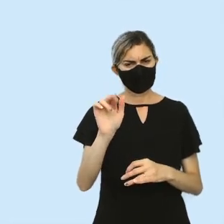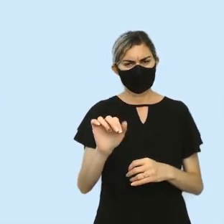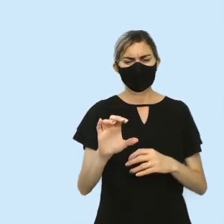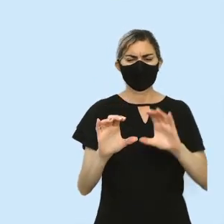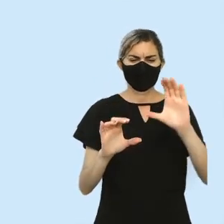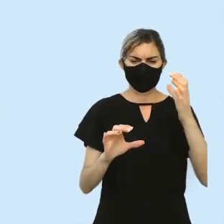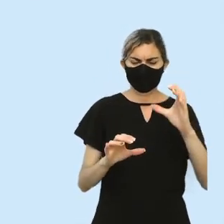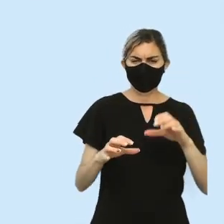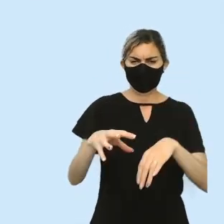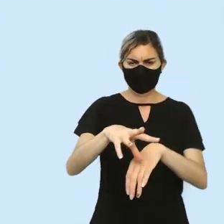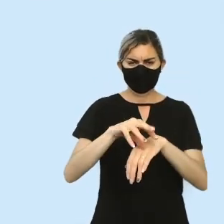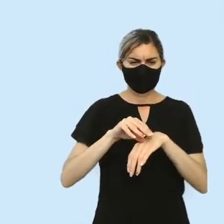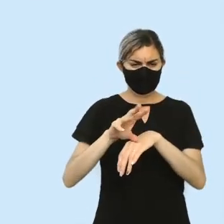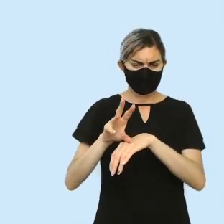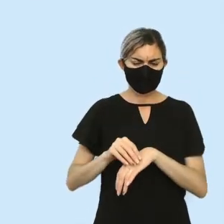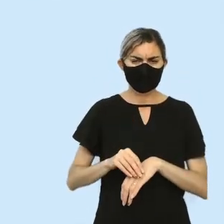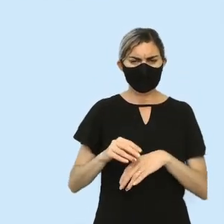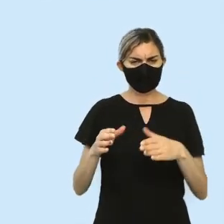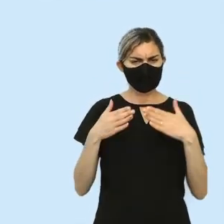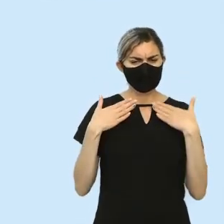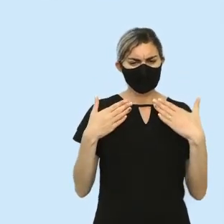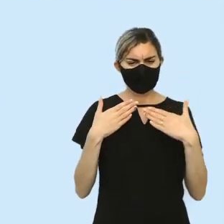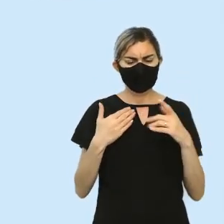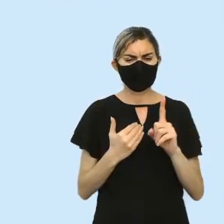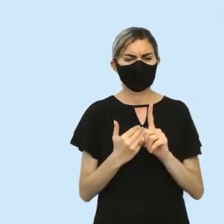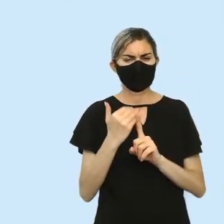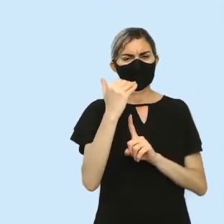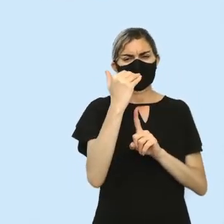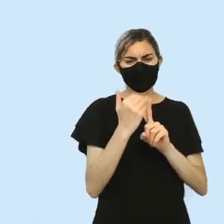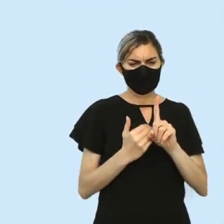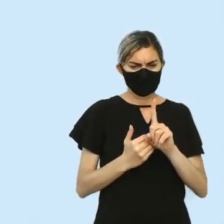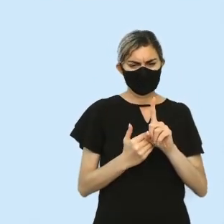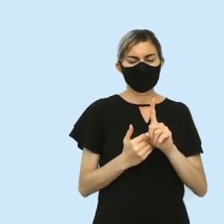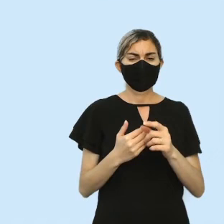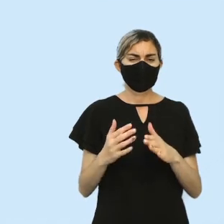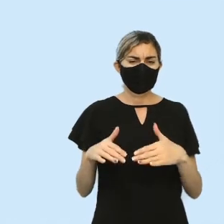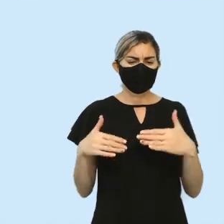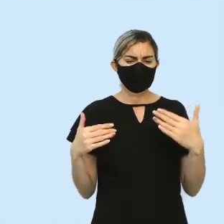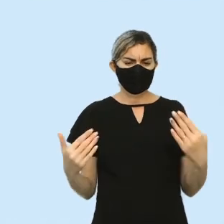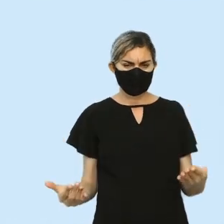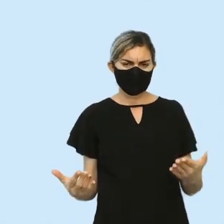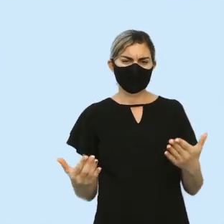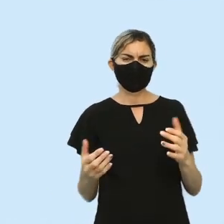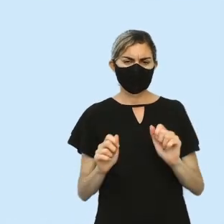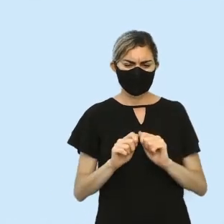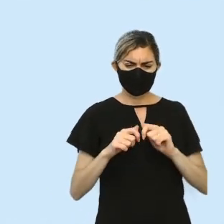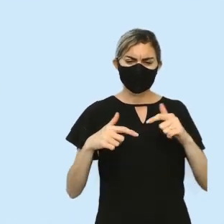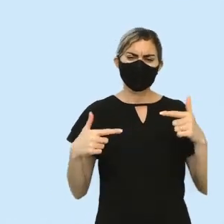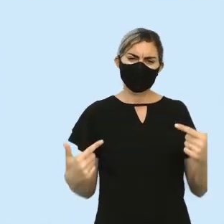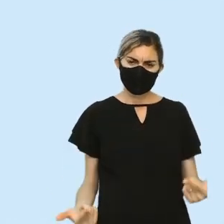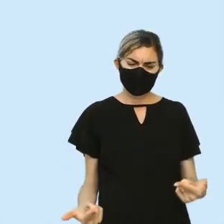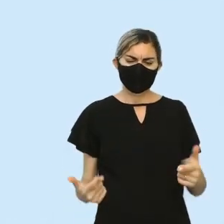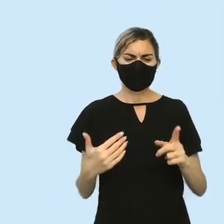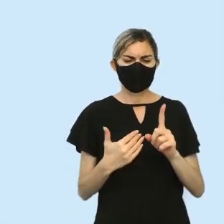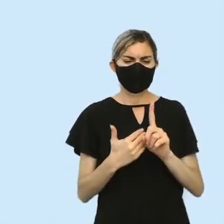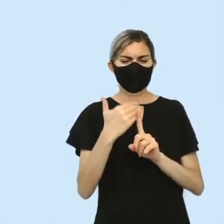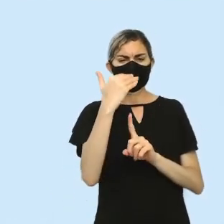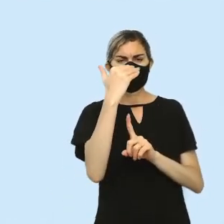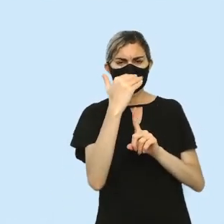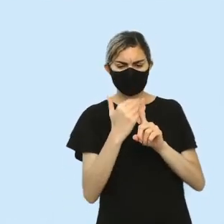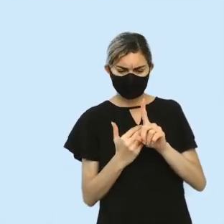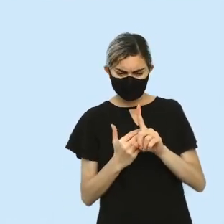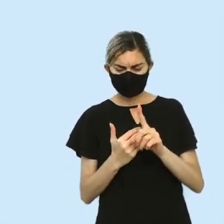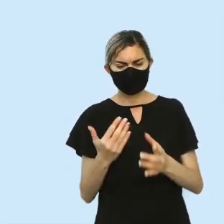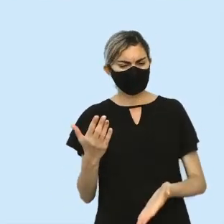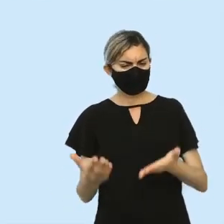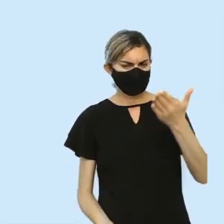Celsius. Recebeu calor, temperatura aumenta. Então é óbvio que a temperatura